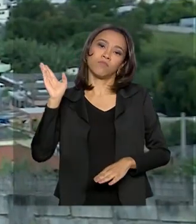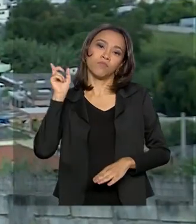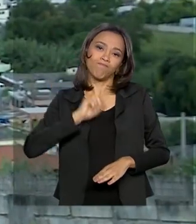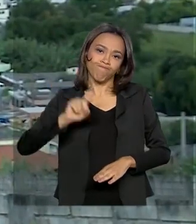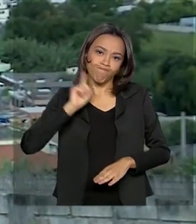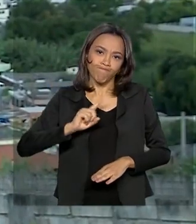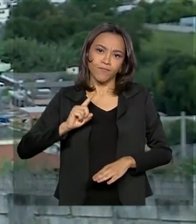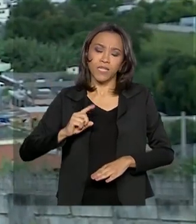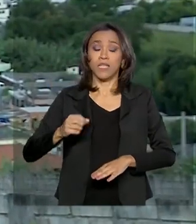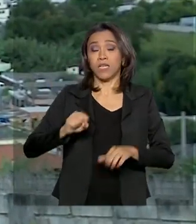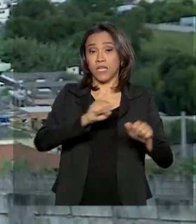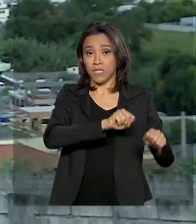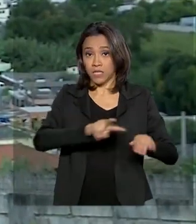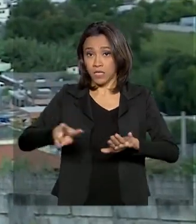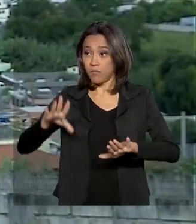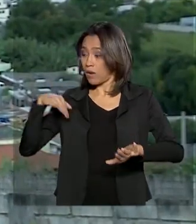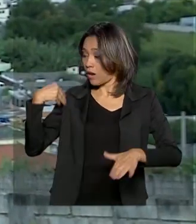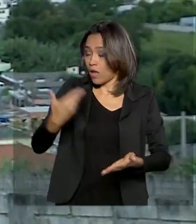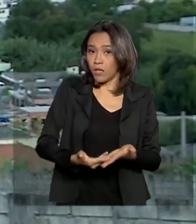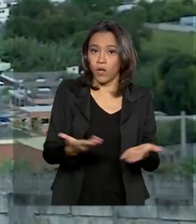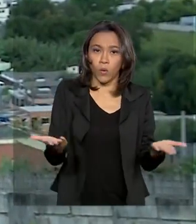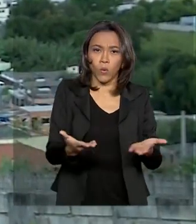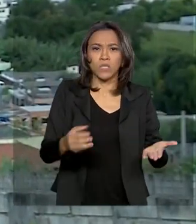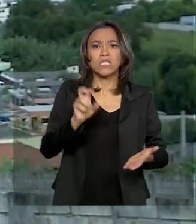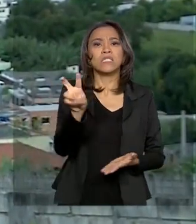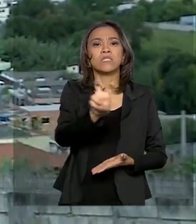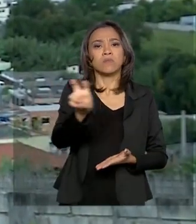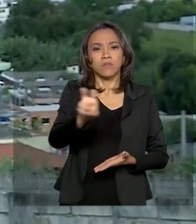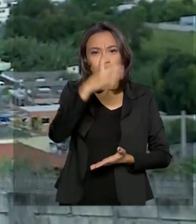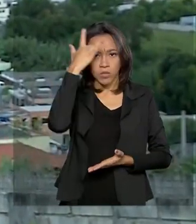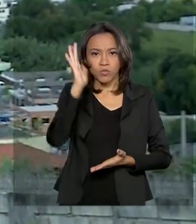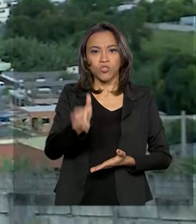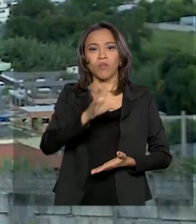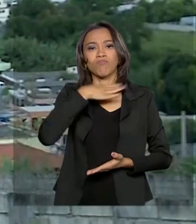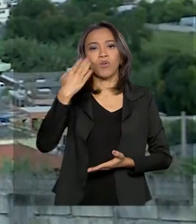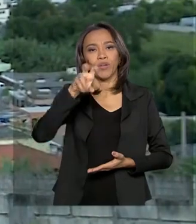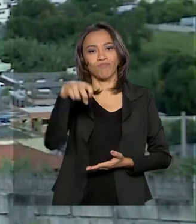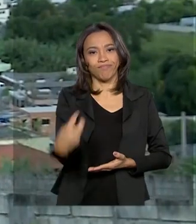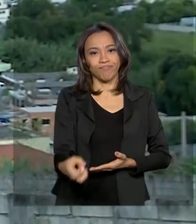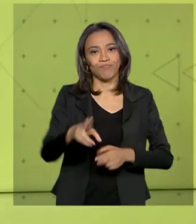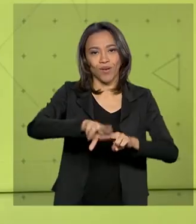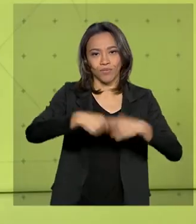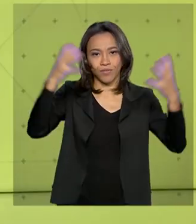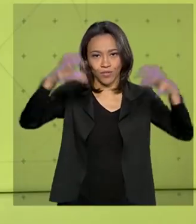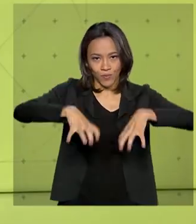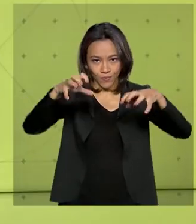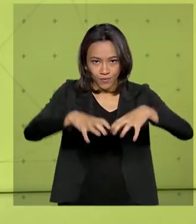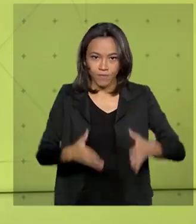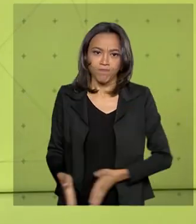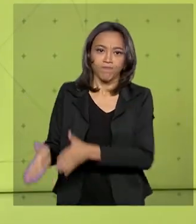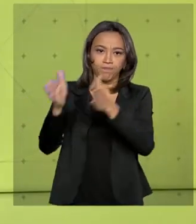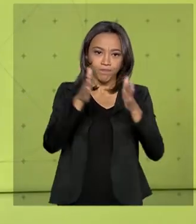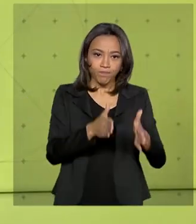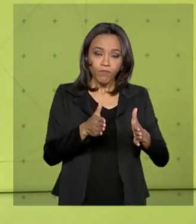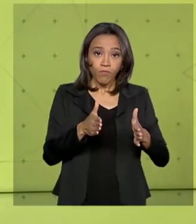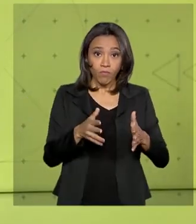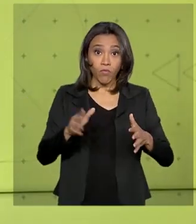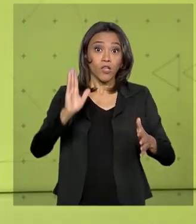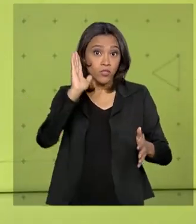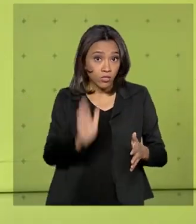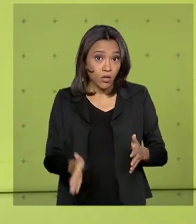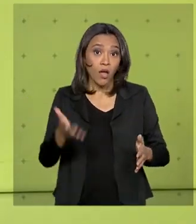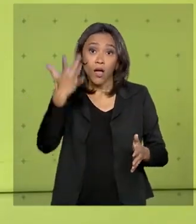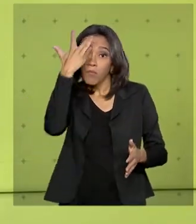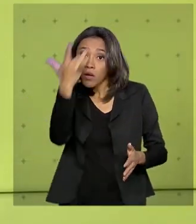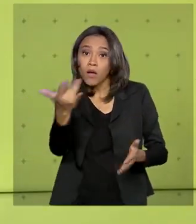passada para cá, pelo menos 55 pessoas morreram por conta das chuvas. Começa a vigorar